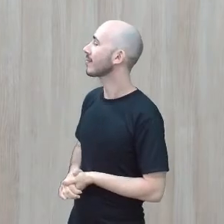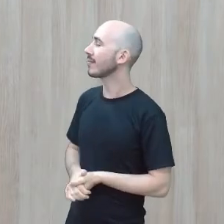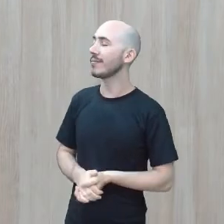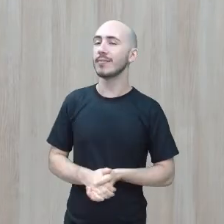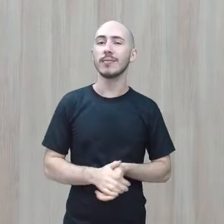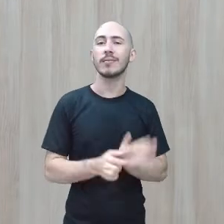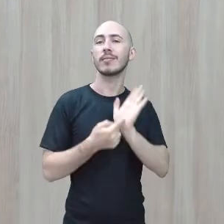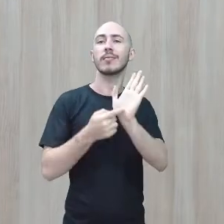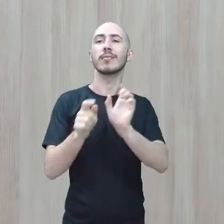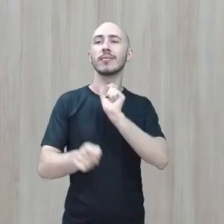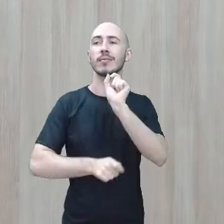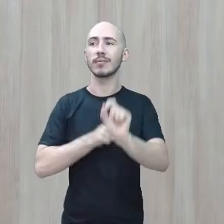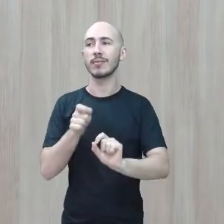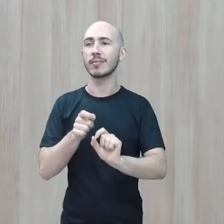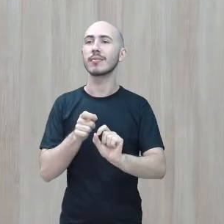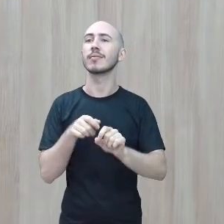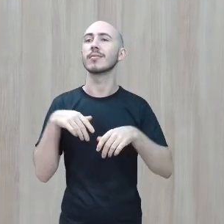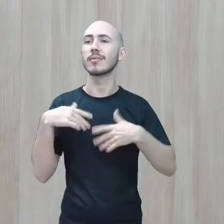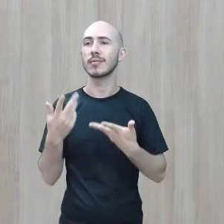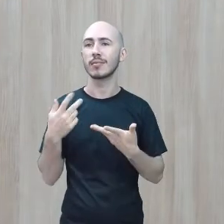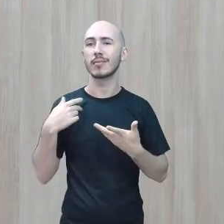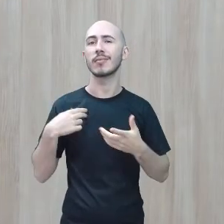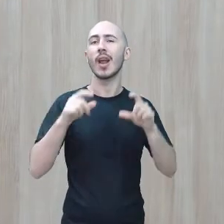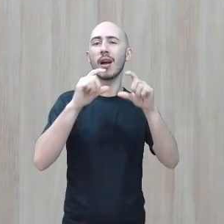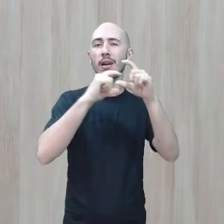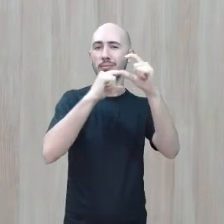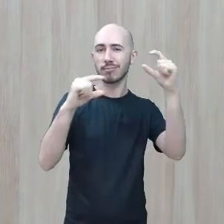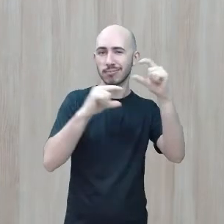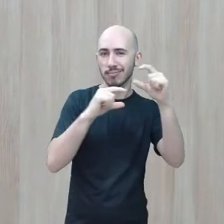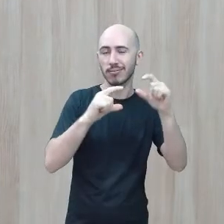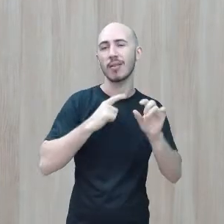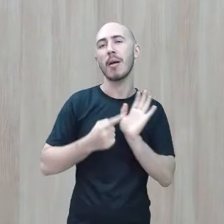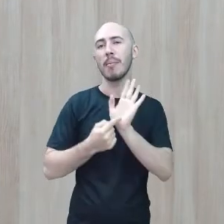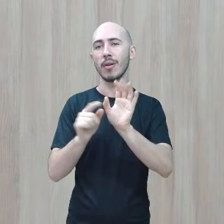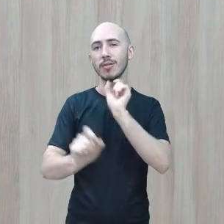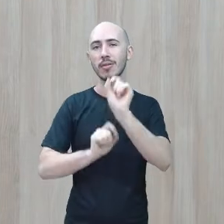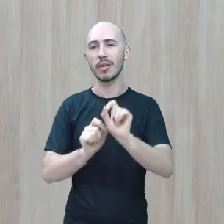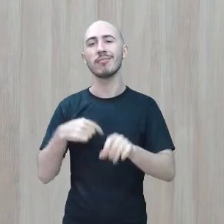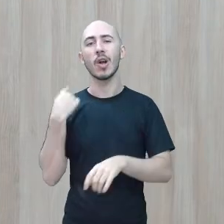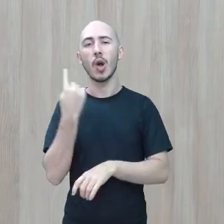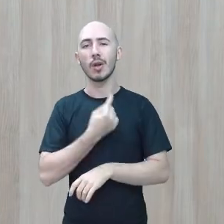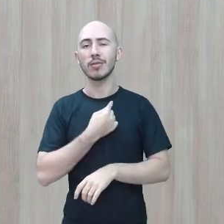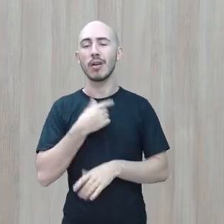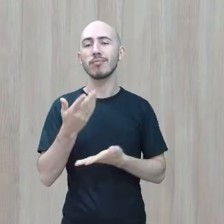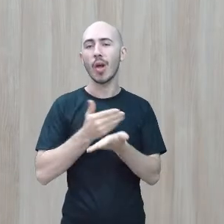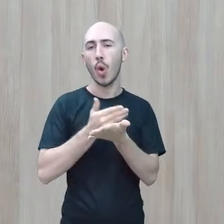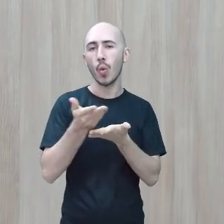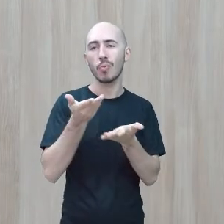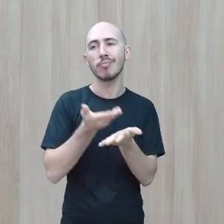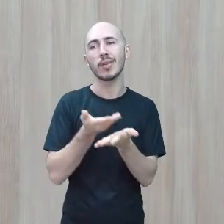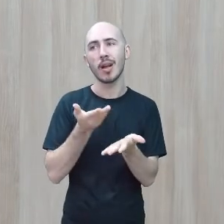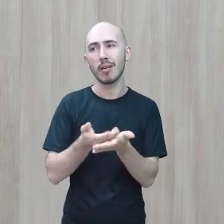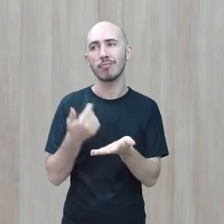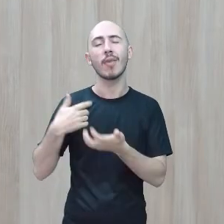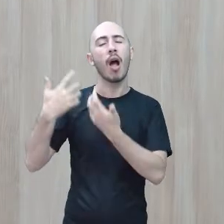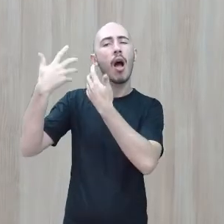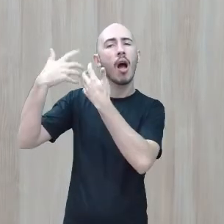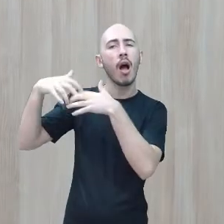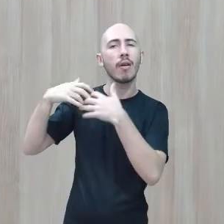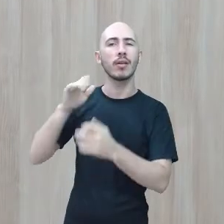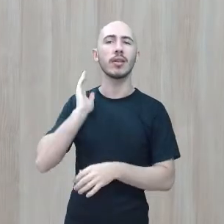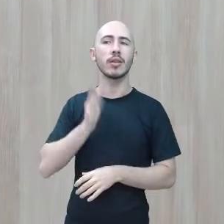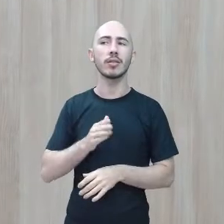eu gosto muito de trazer a questão da charge, tirinhas, para que a gente possa iniciar nossa aula com uma